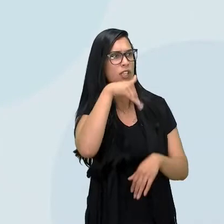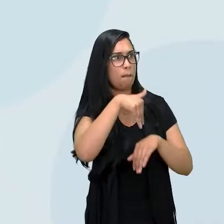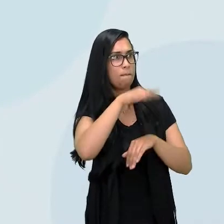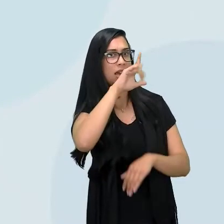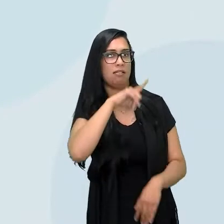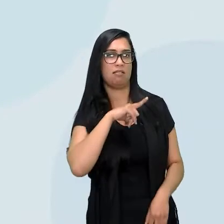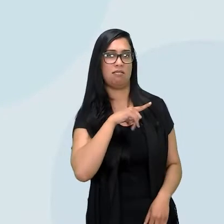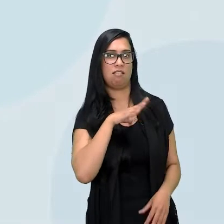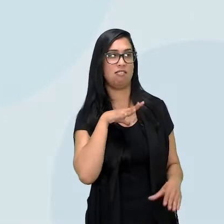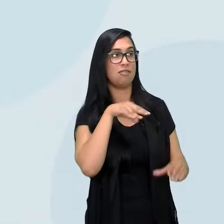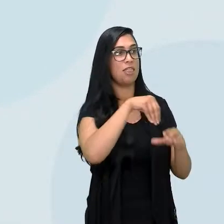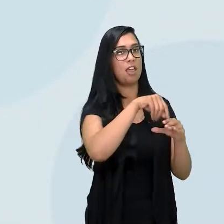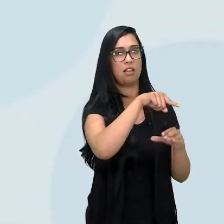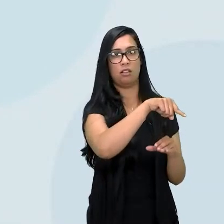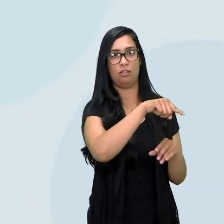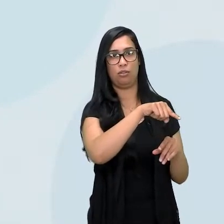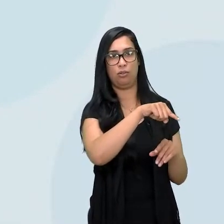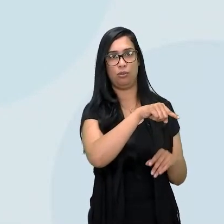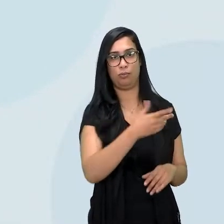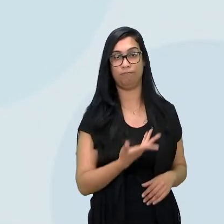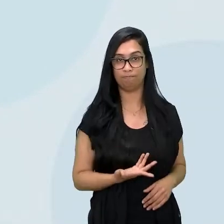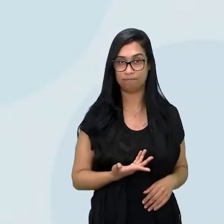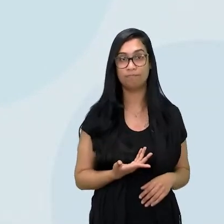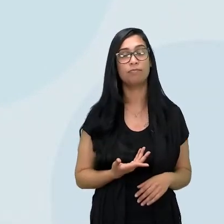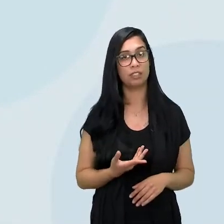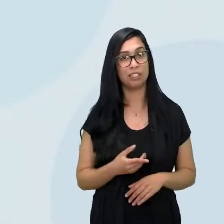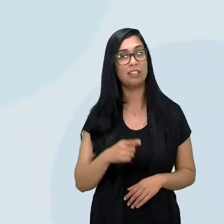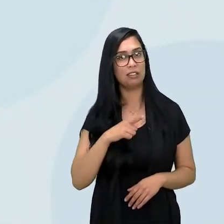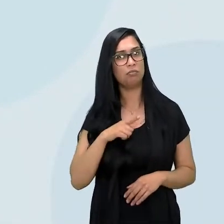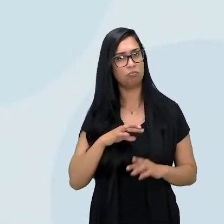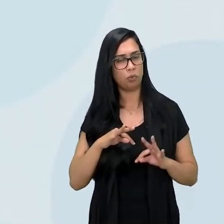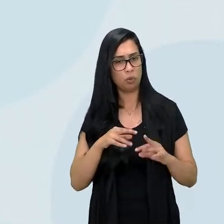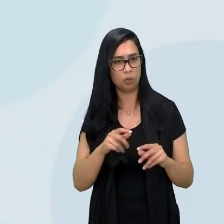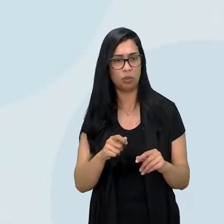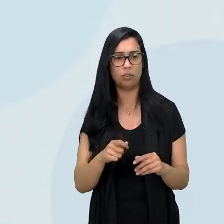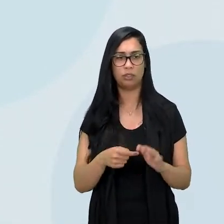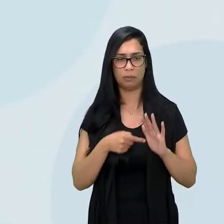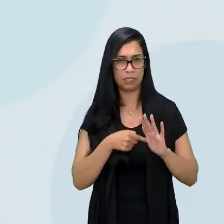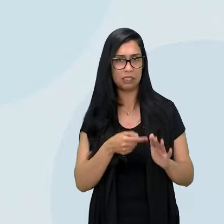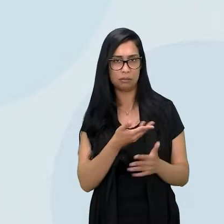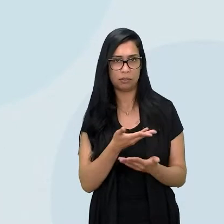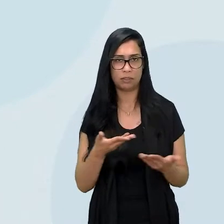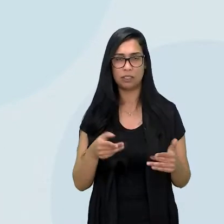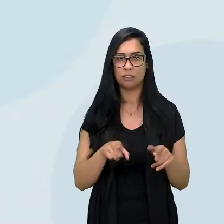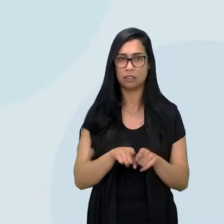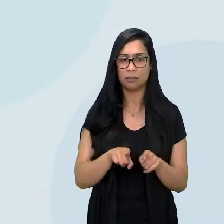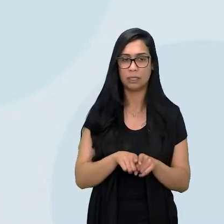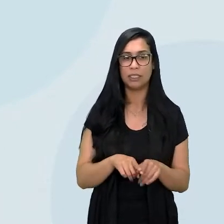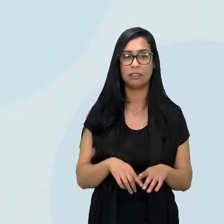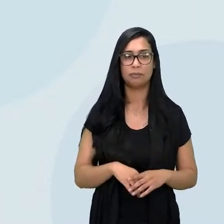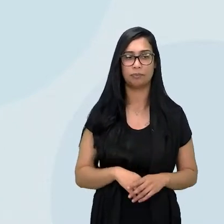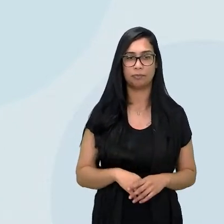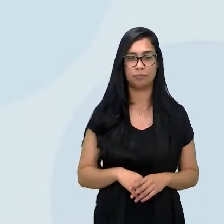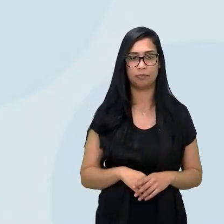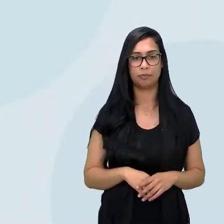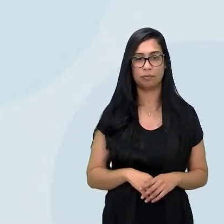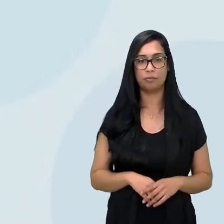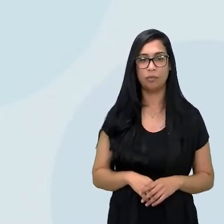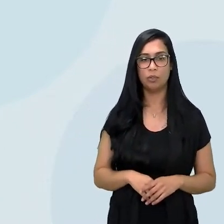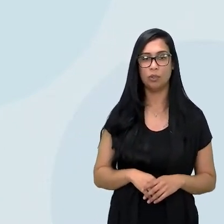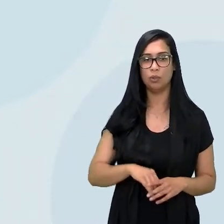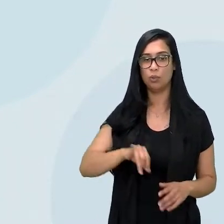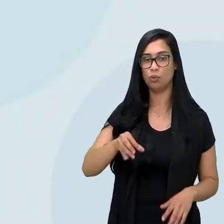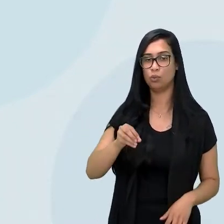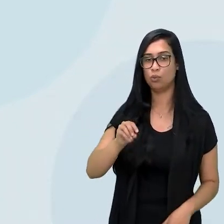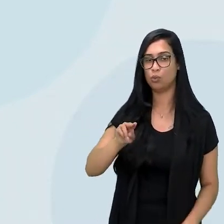o tempo, deixa eu apagar aqui, peraí. A potência é dado em watt, também em homenagem a um cientista, né, o James Watt. E o tempo